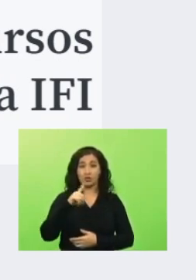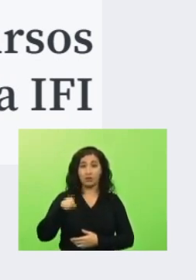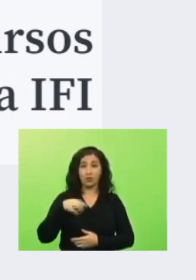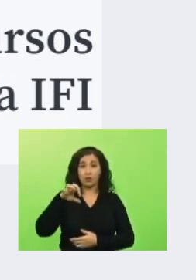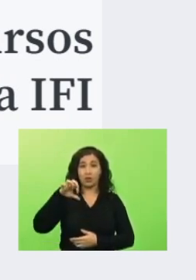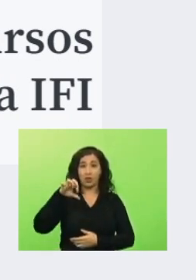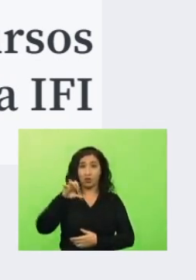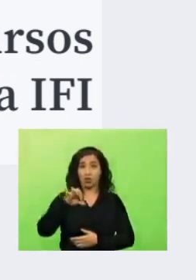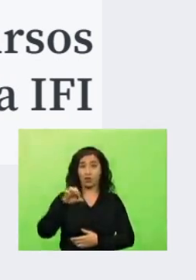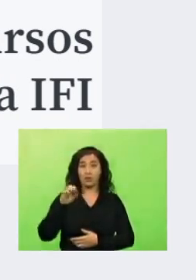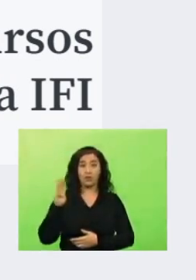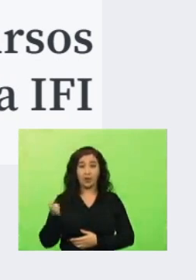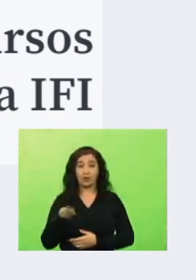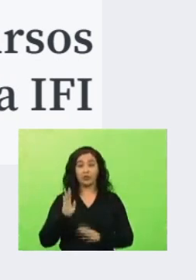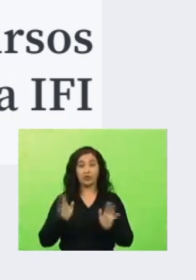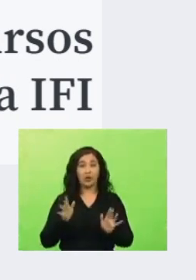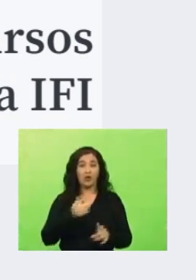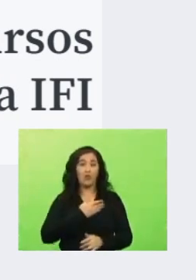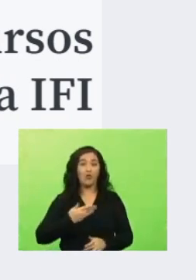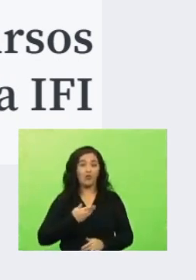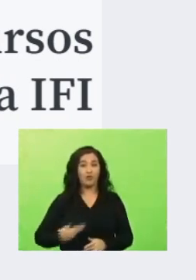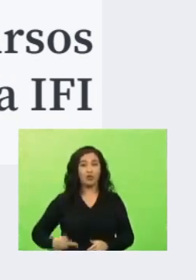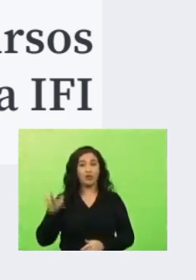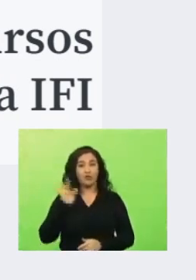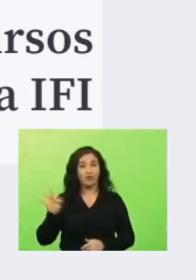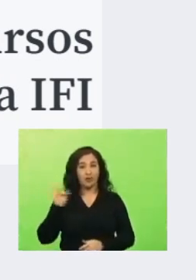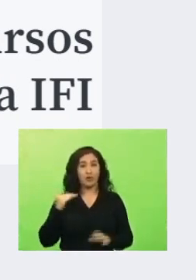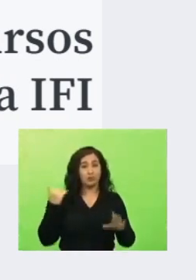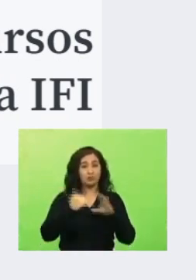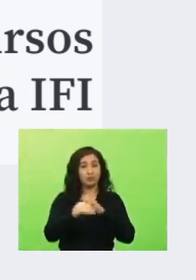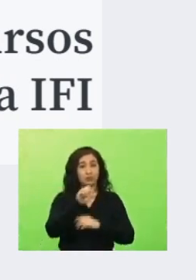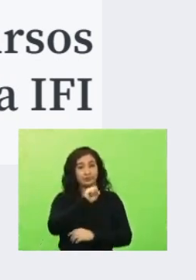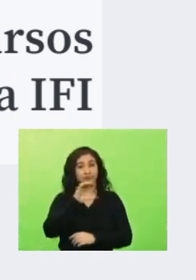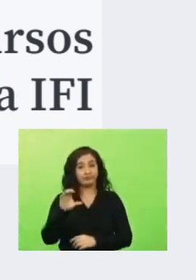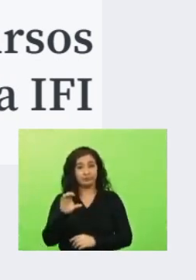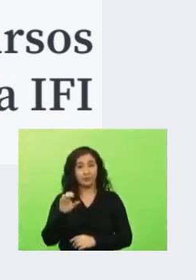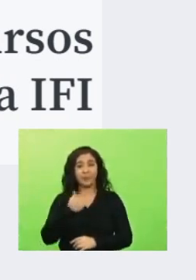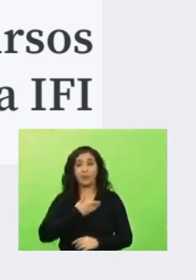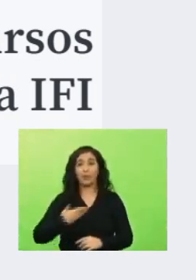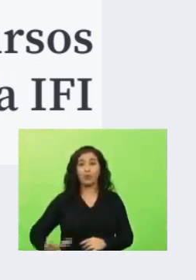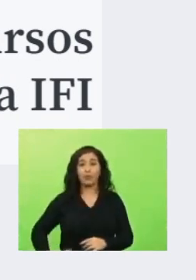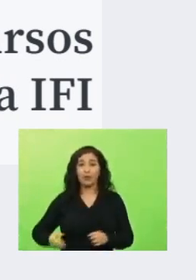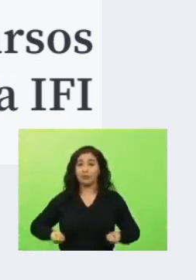reais que o governo federal já mandou para Santa Catarina. Nessa matéria que vocês veem aí, o governo gastou